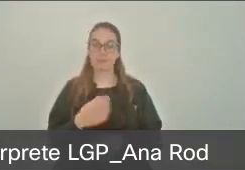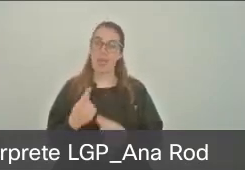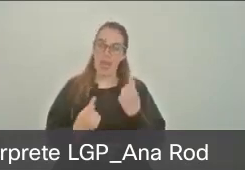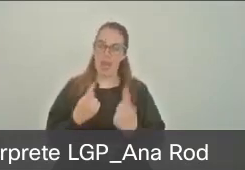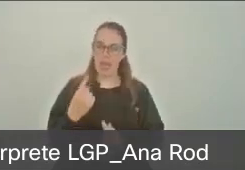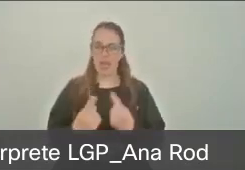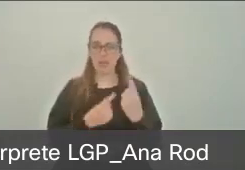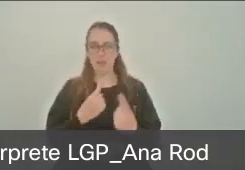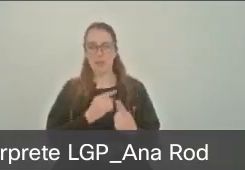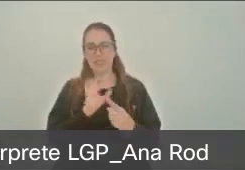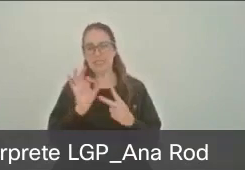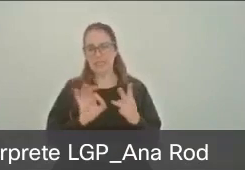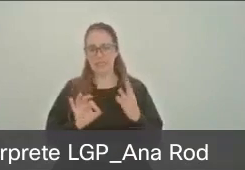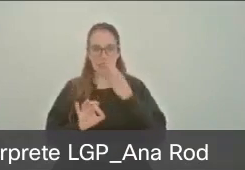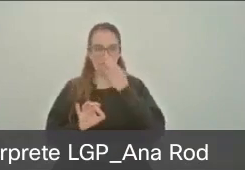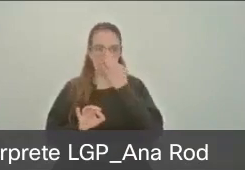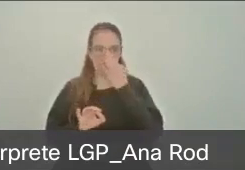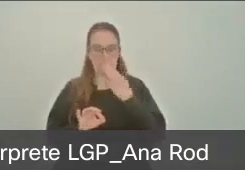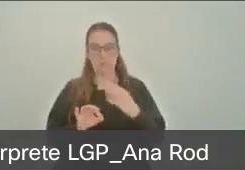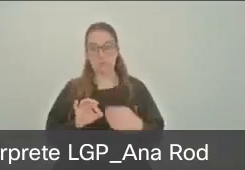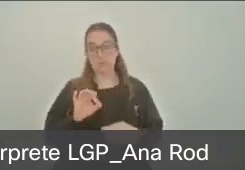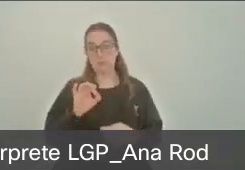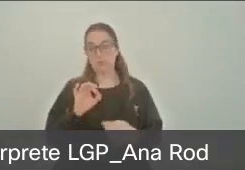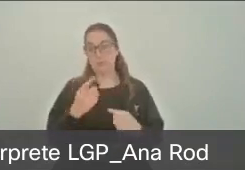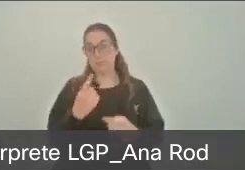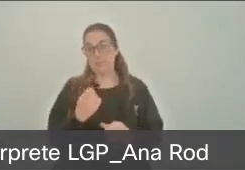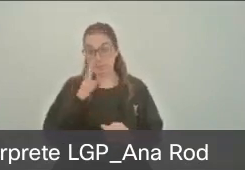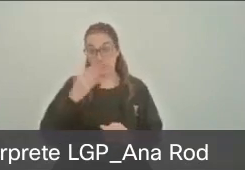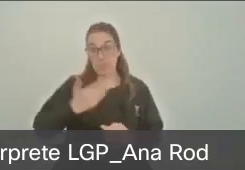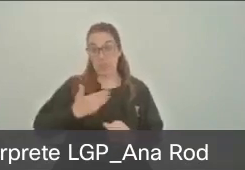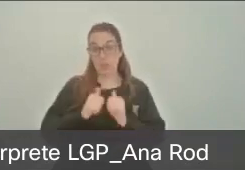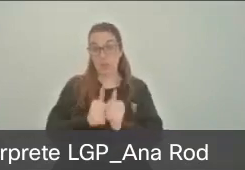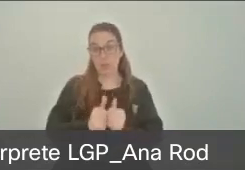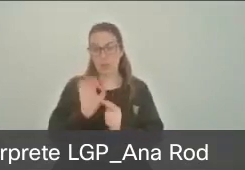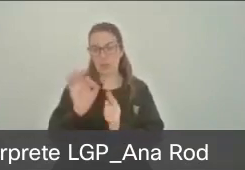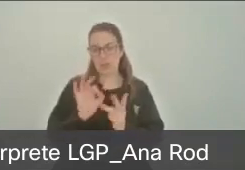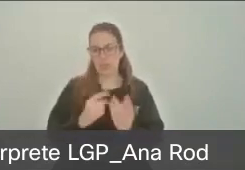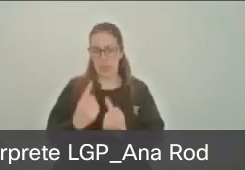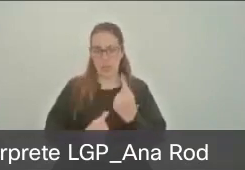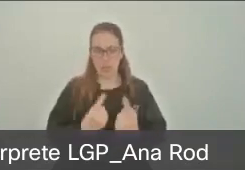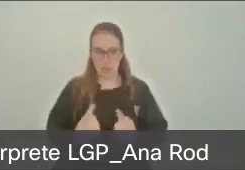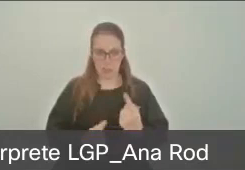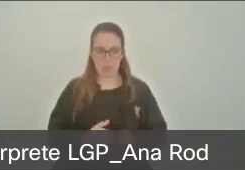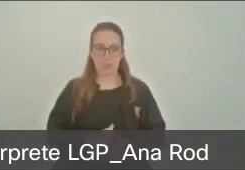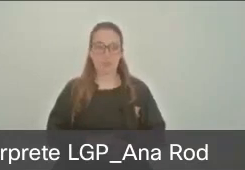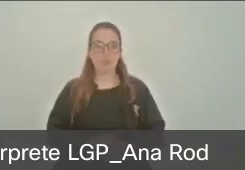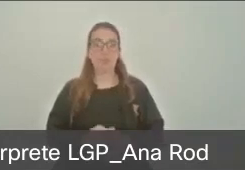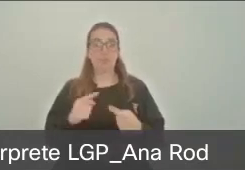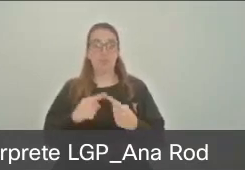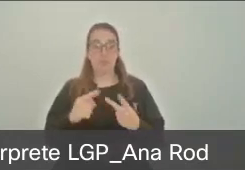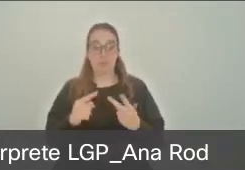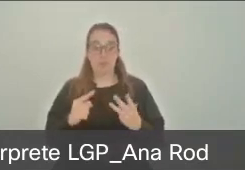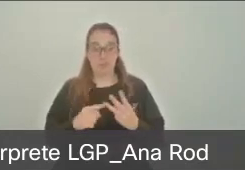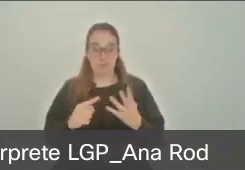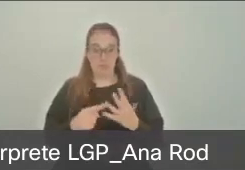alguns dos requisitos de que passaria a depender o exercício do direito ao acompanhamento. E são estes 4 que se encontram identificados na